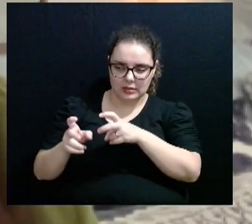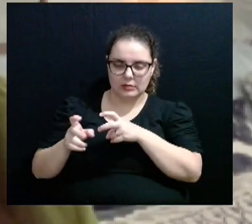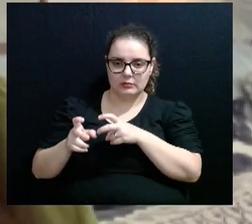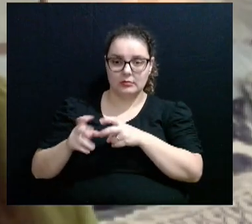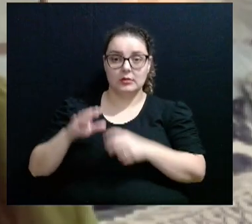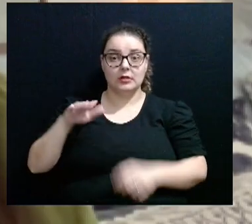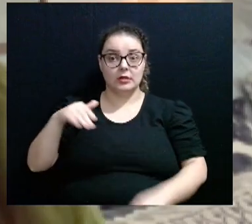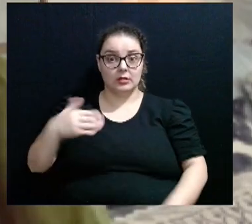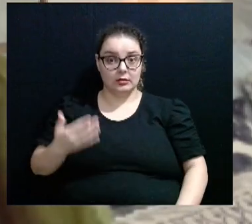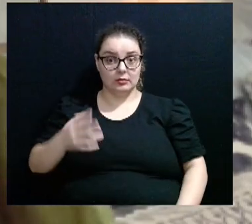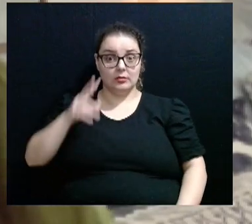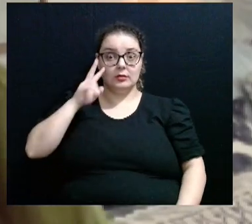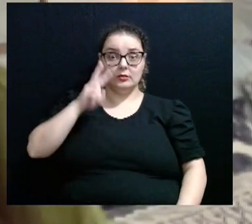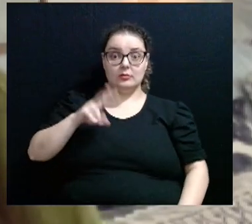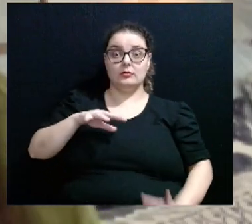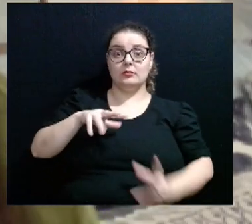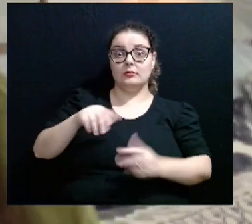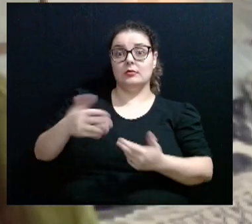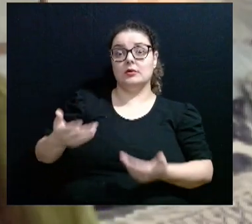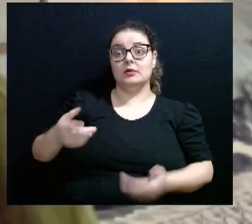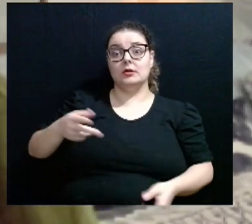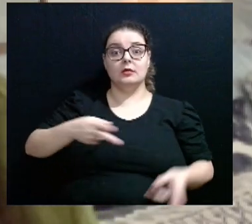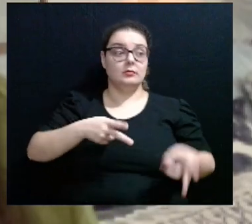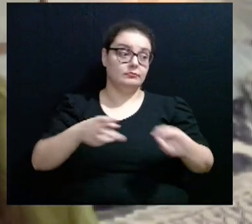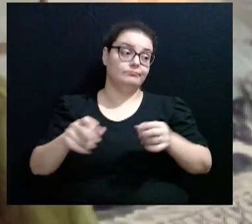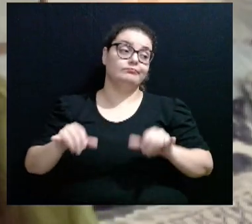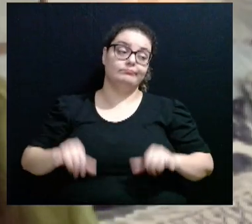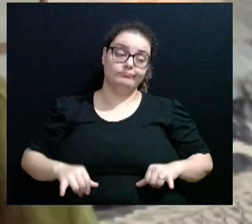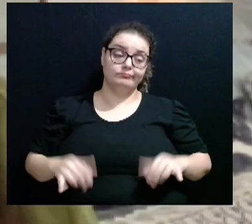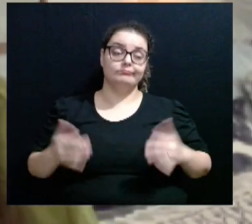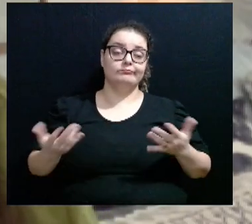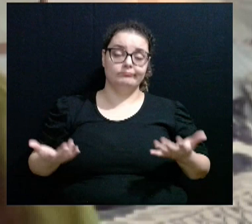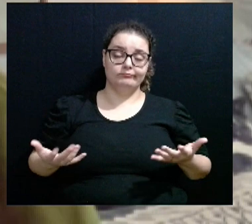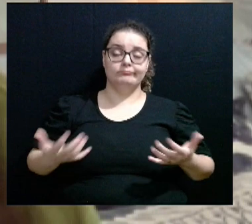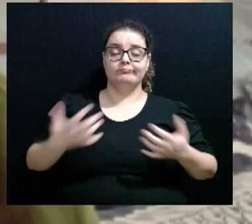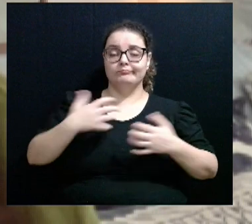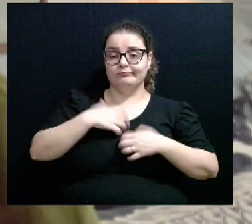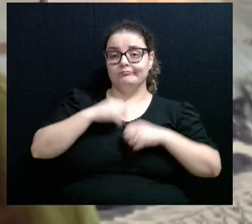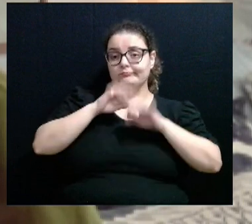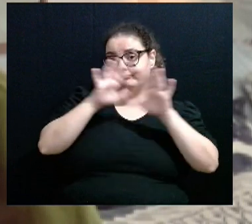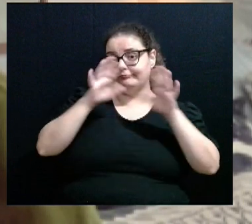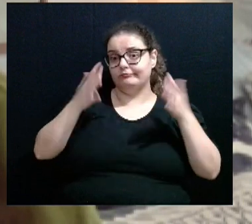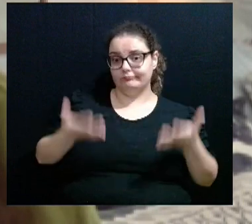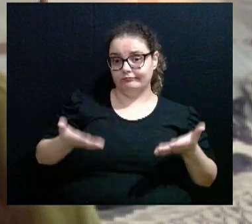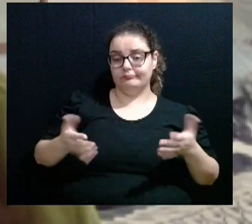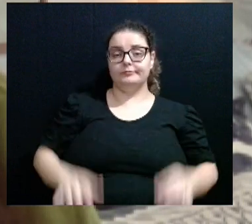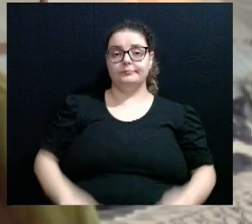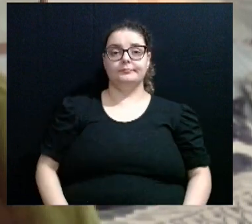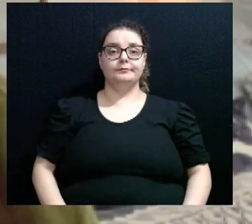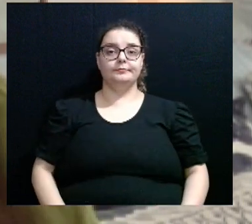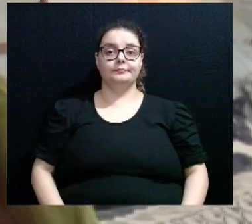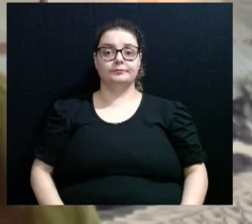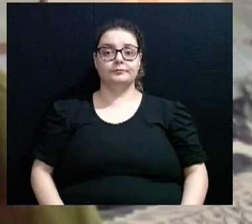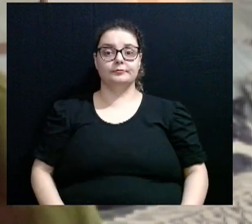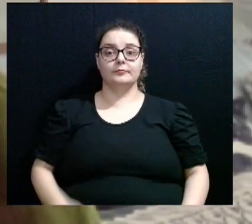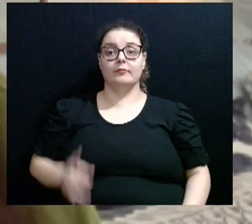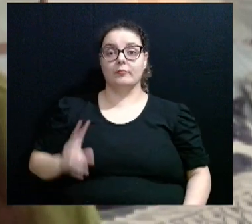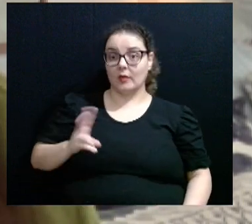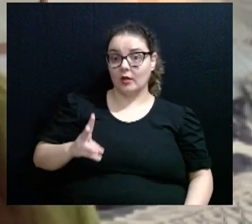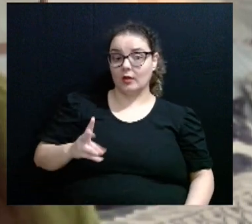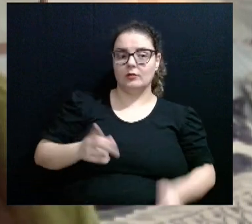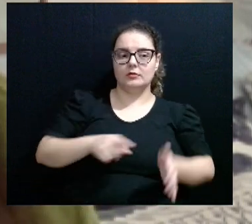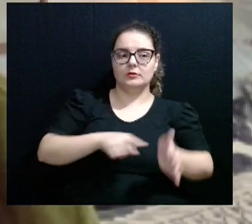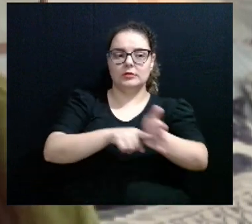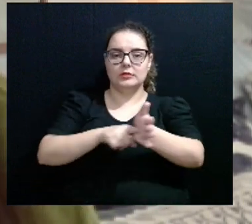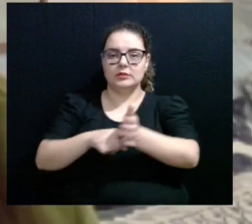o mundo ao redor, eu vejo as pessoas sofrendo, né? Eu acho que a gente sente isso claramente. Então eu sempre tive essa busca para